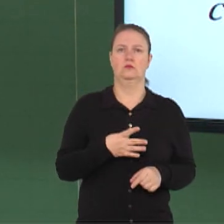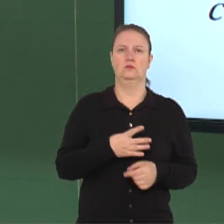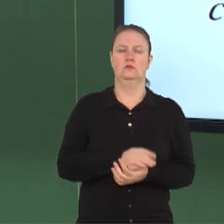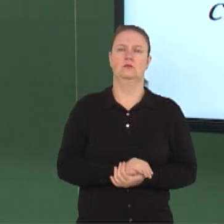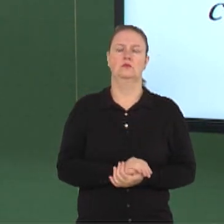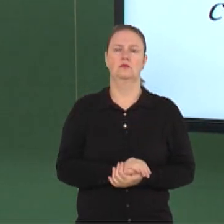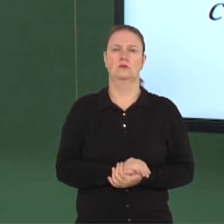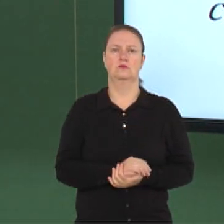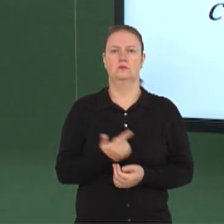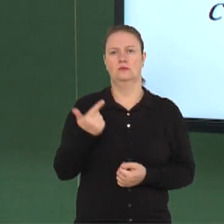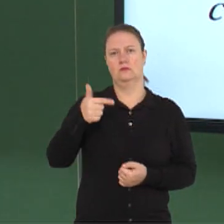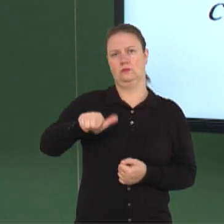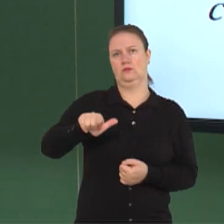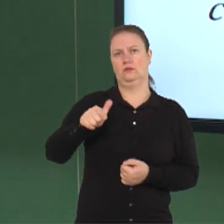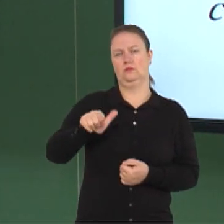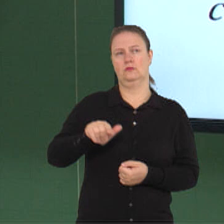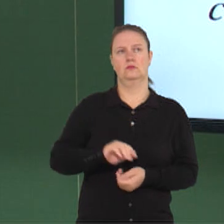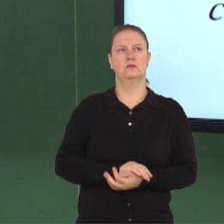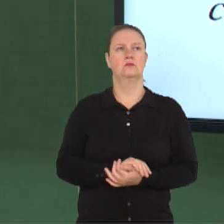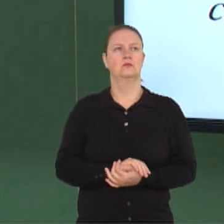E aí, repete mais um.